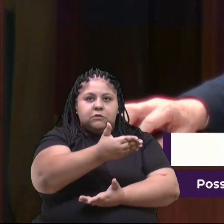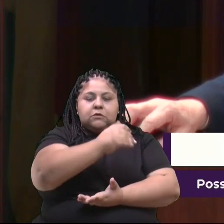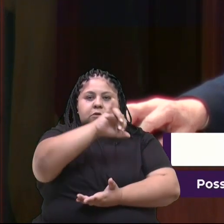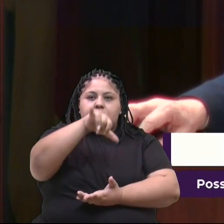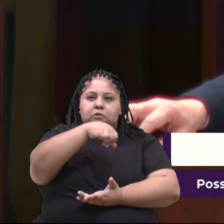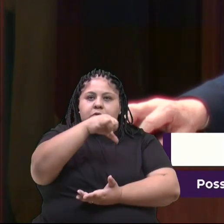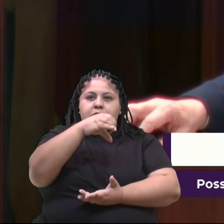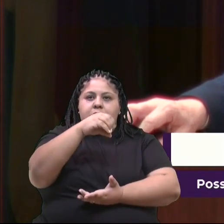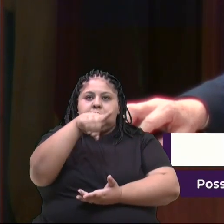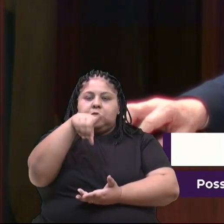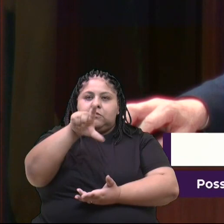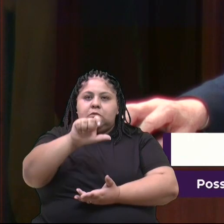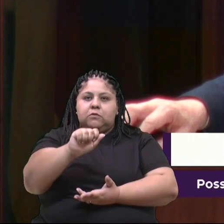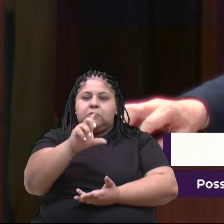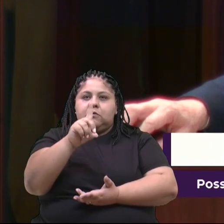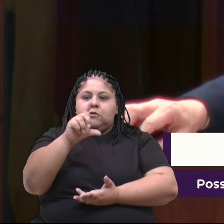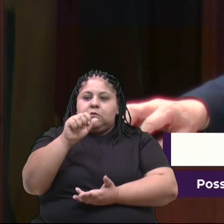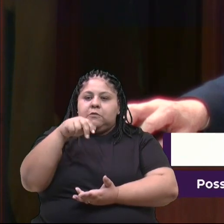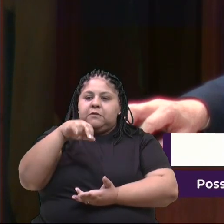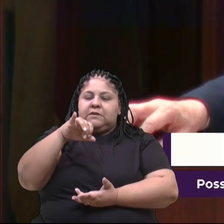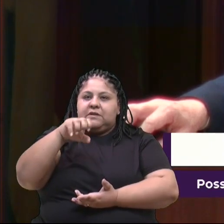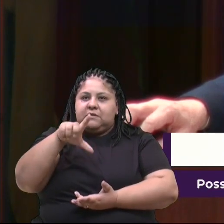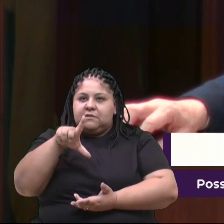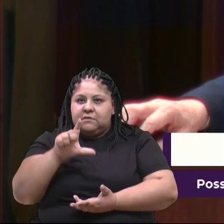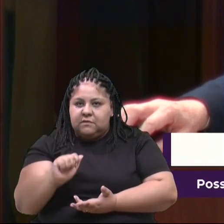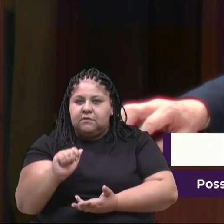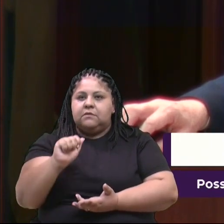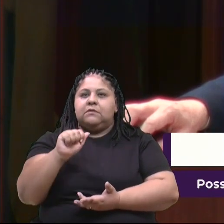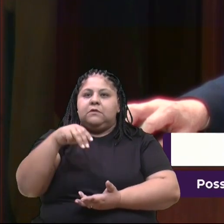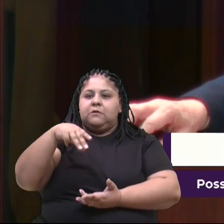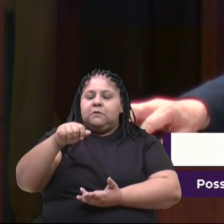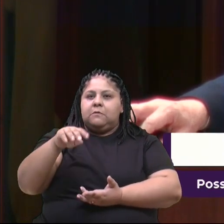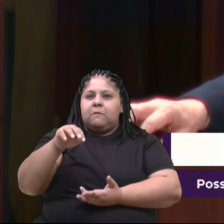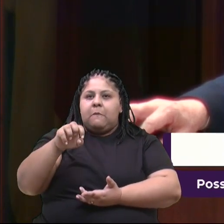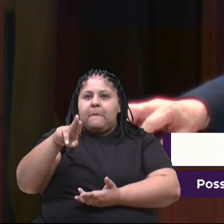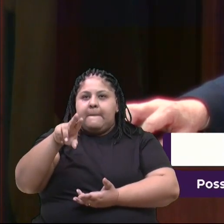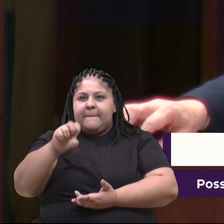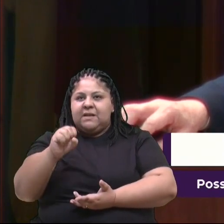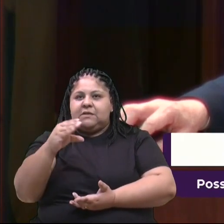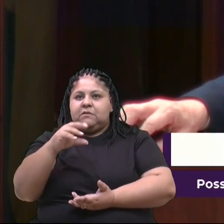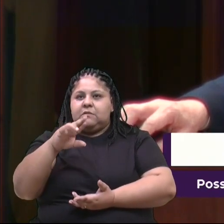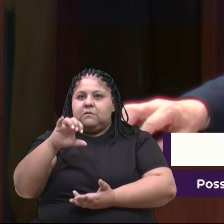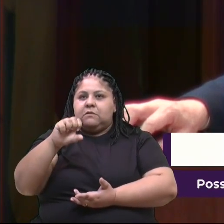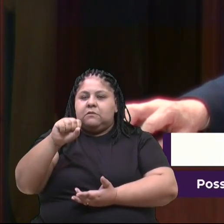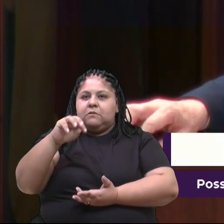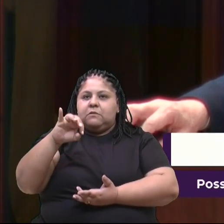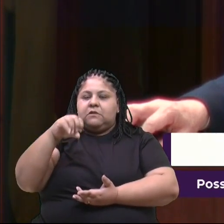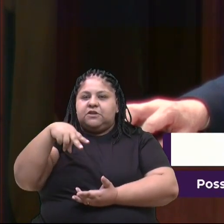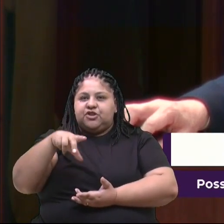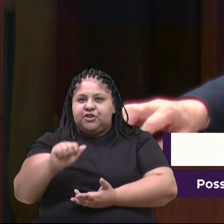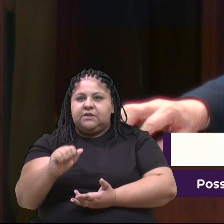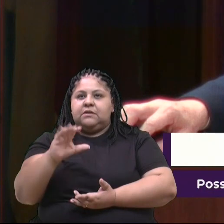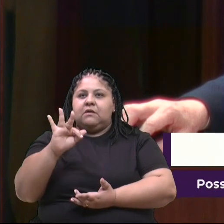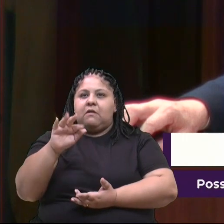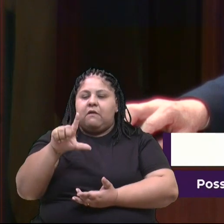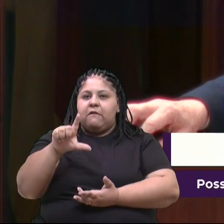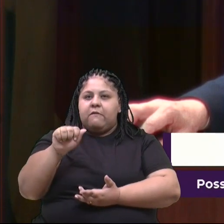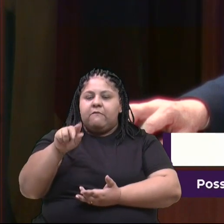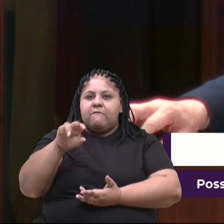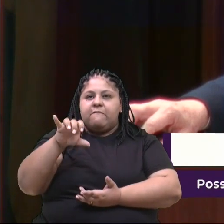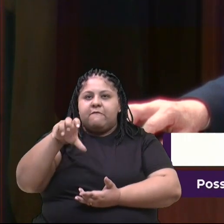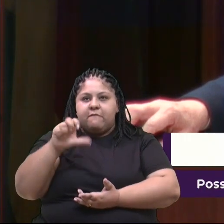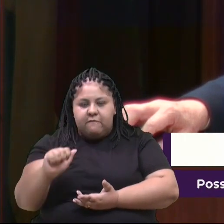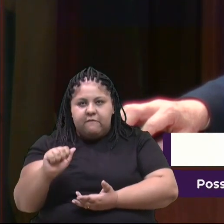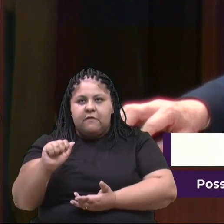Daniele Menegúcio, Elvio Gianni, Matheus Rocha, Cristina Calcanhoto, Flávio Cassina, Adriano